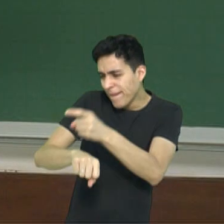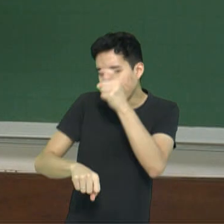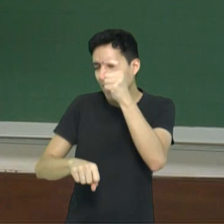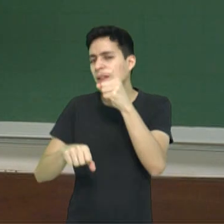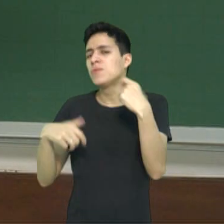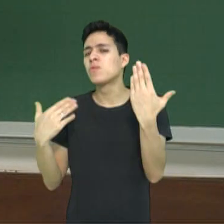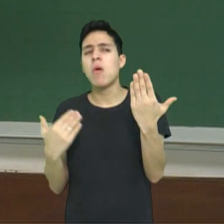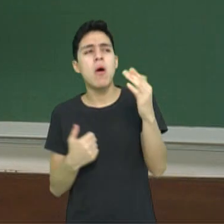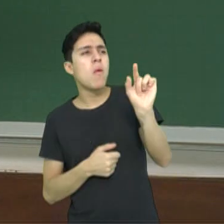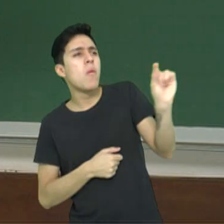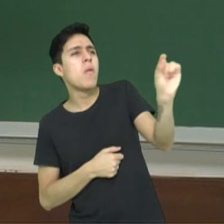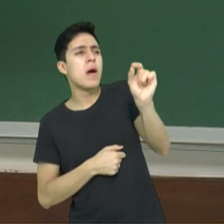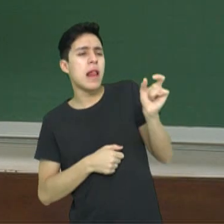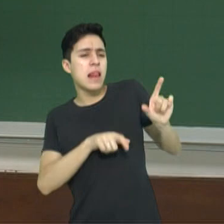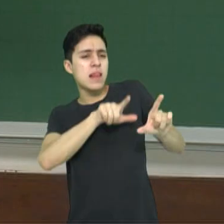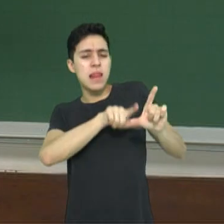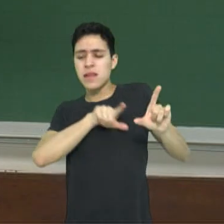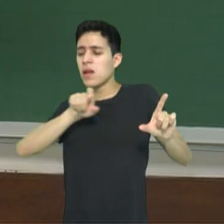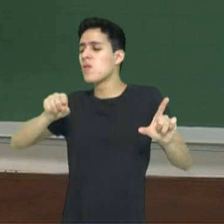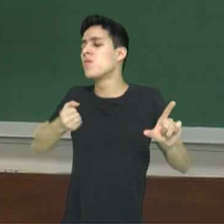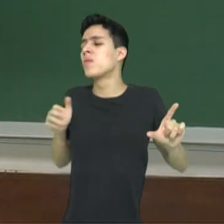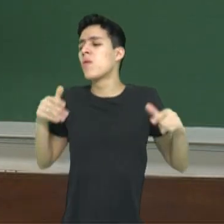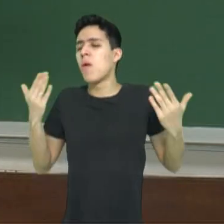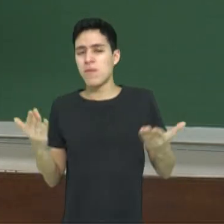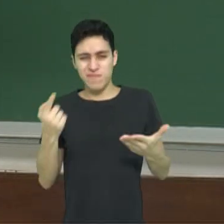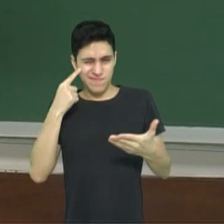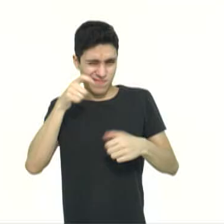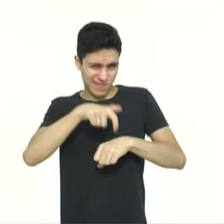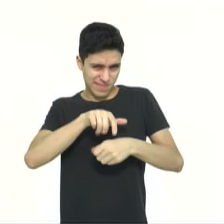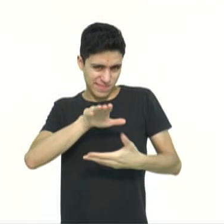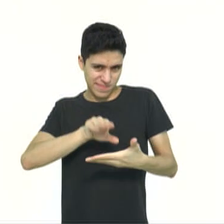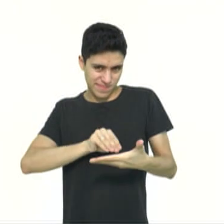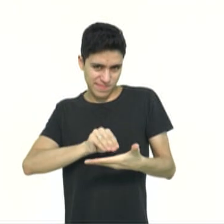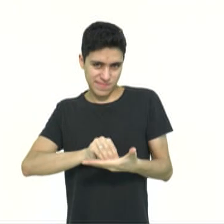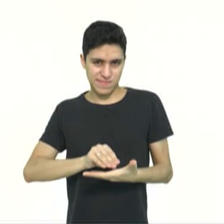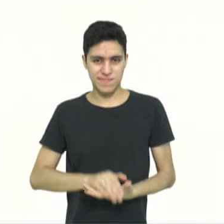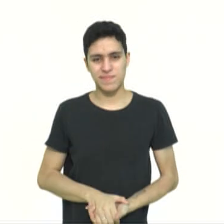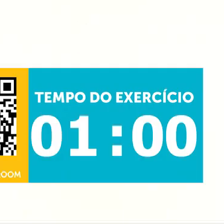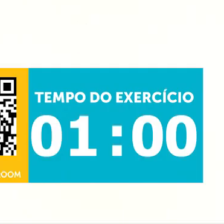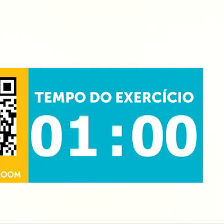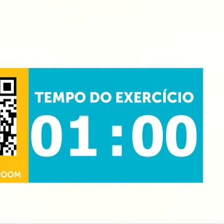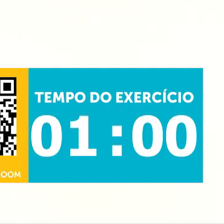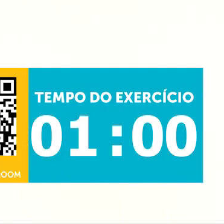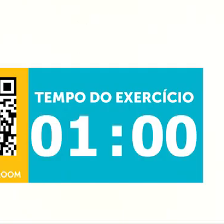das incógnitas. Então, um tempinho para você copiar essa resolução.